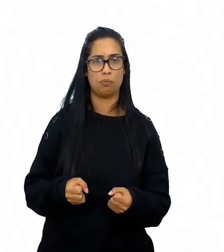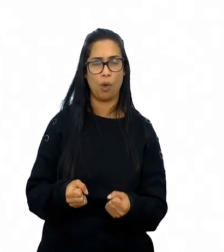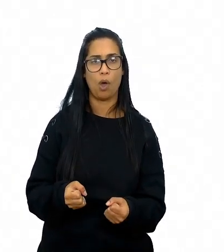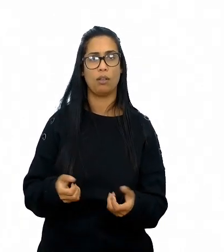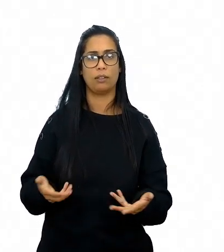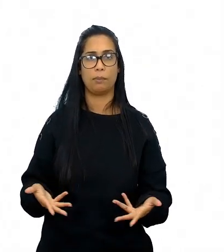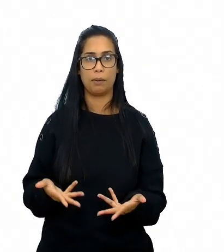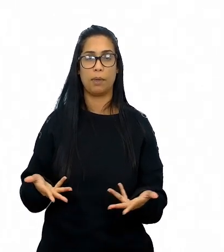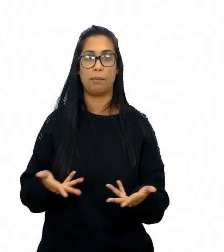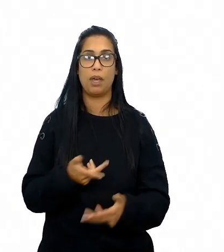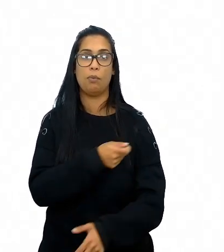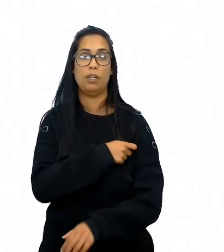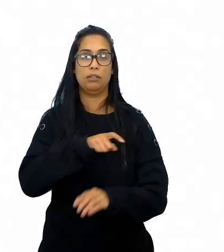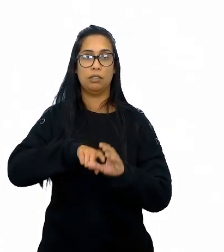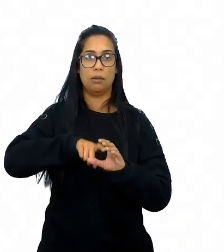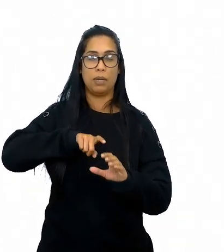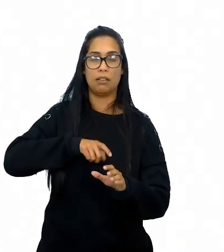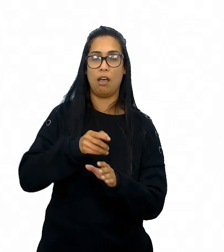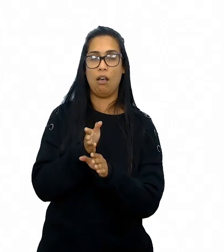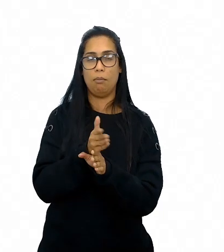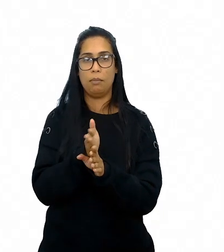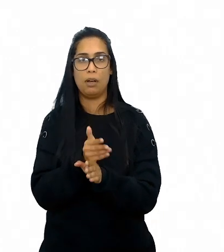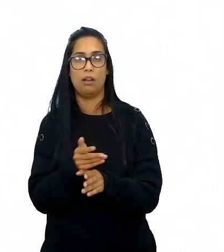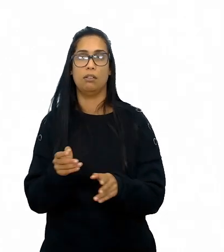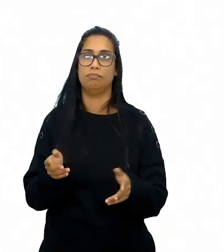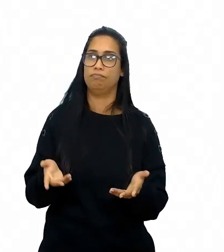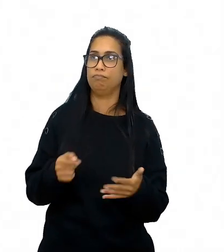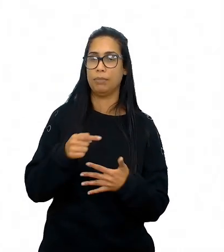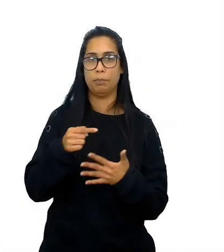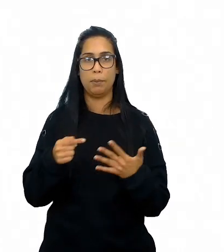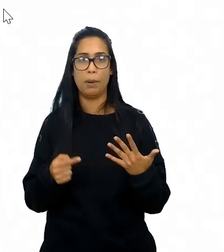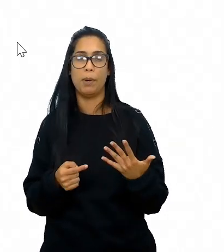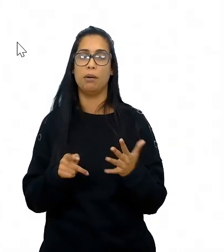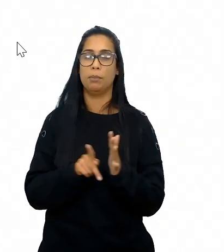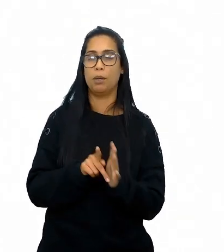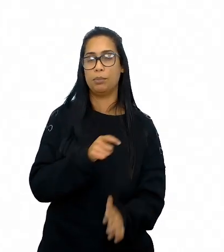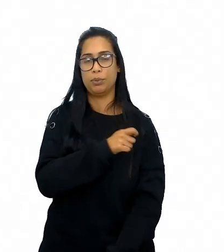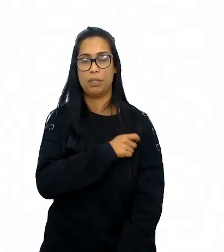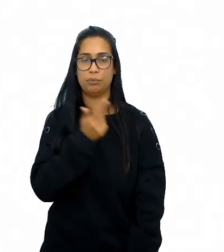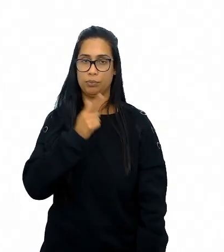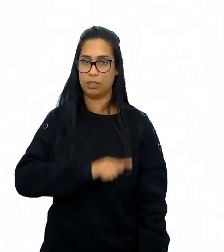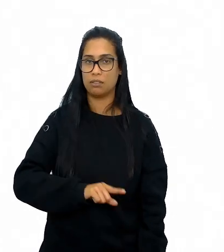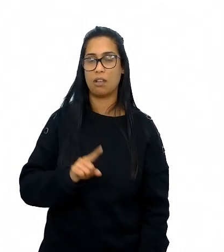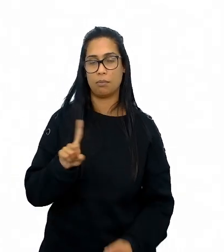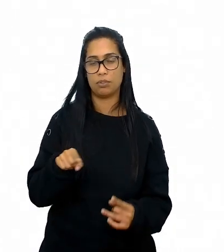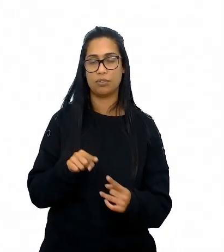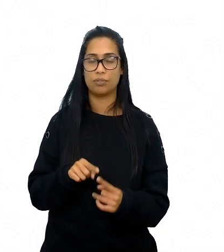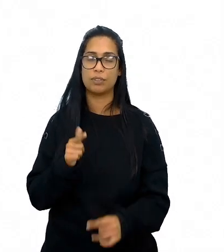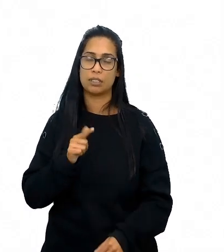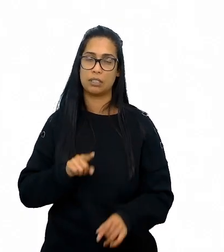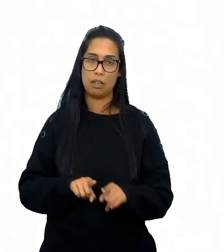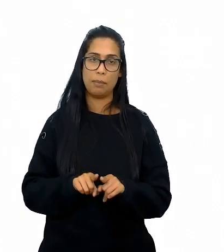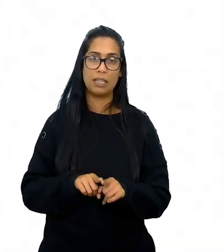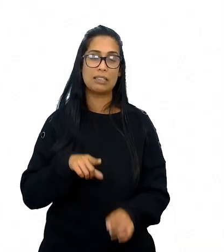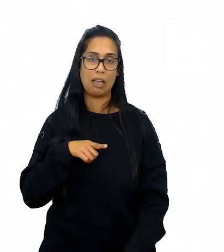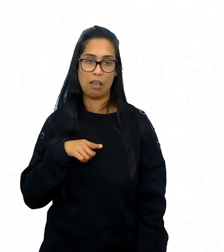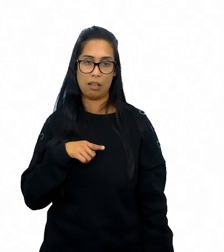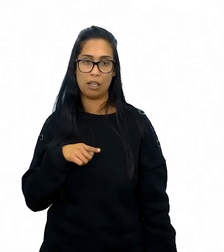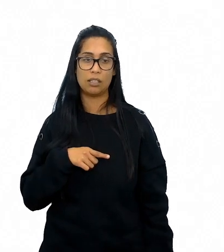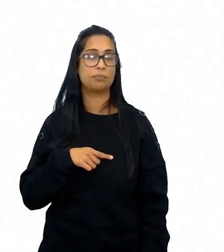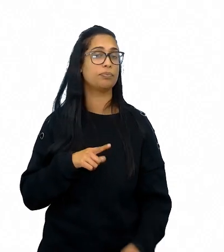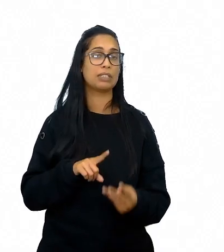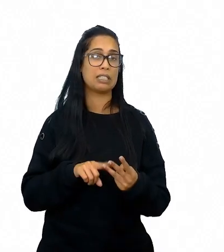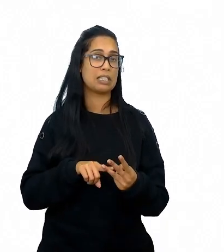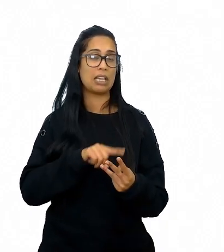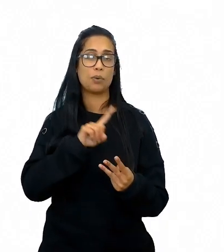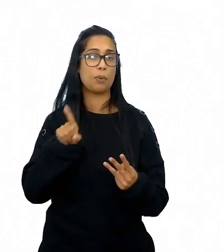a participação, a autonomia e o engajamento dos nossos estudantes, tá bem? Por fim, o terceiro objetivo